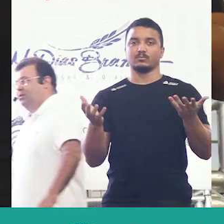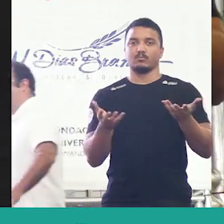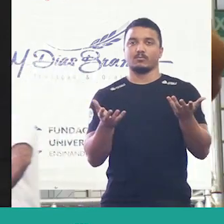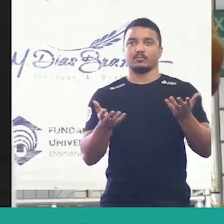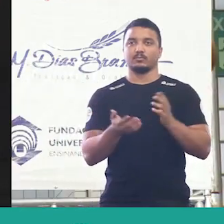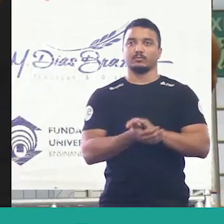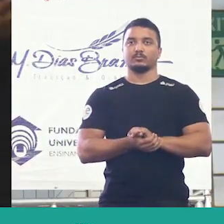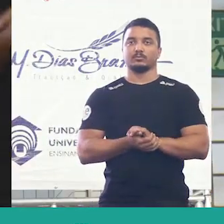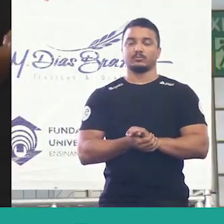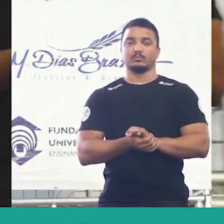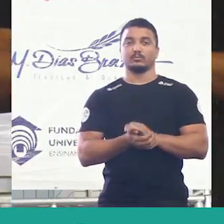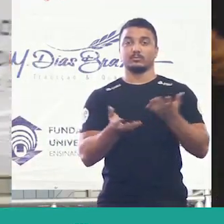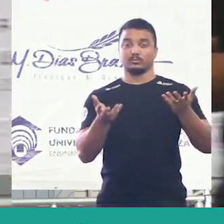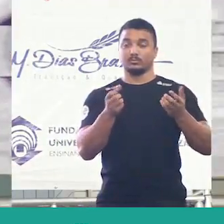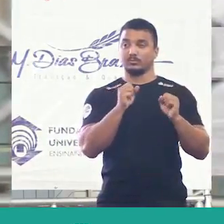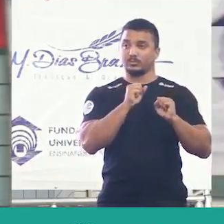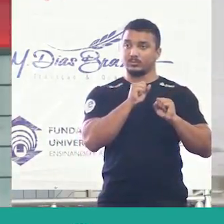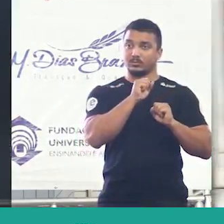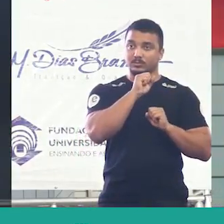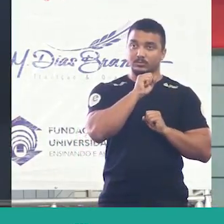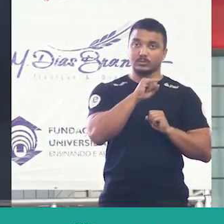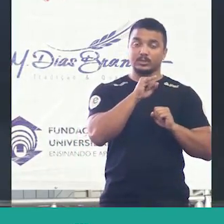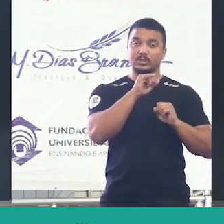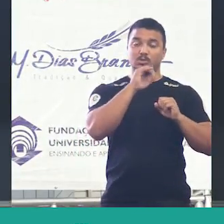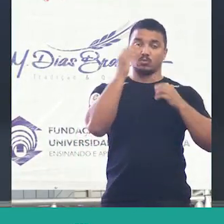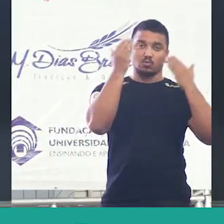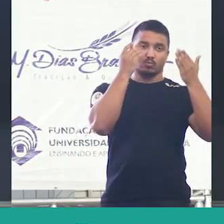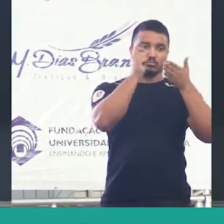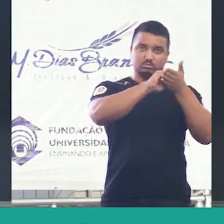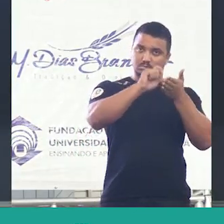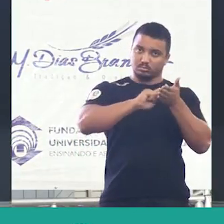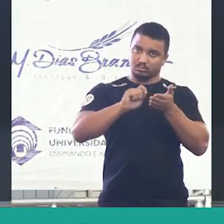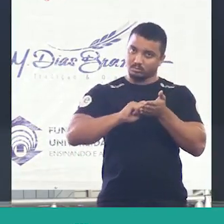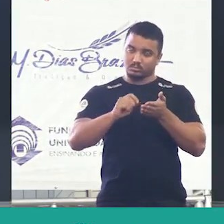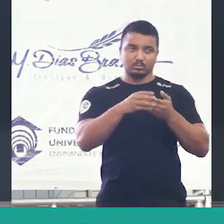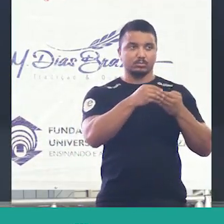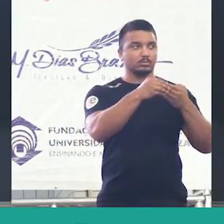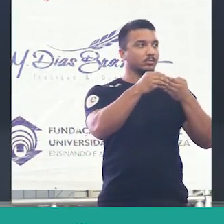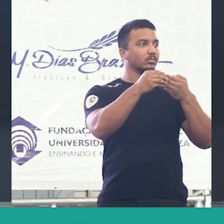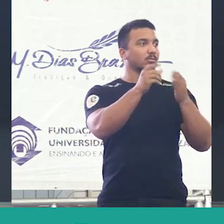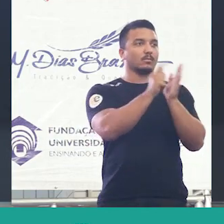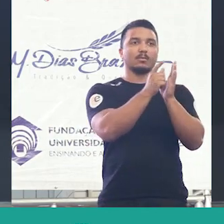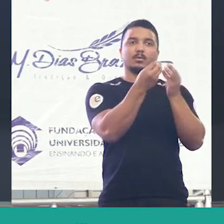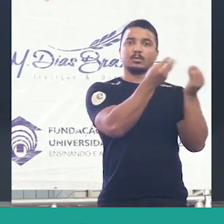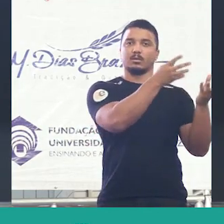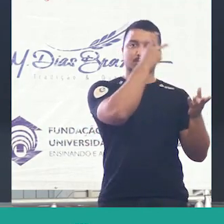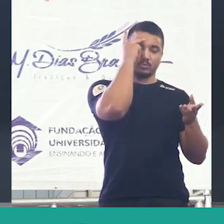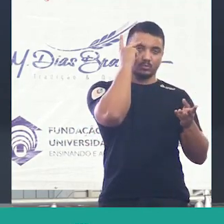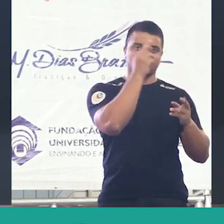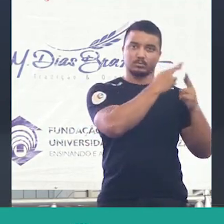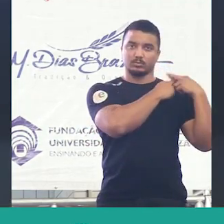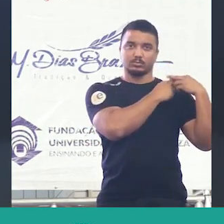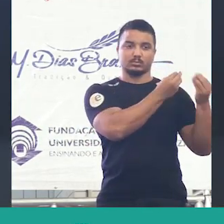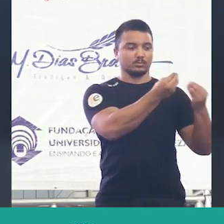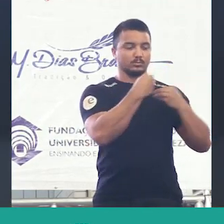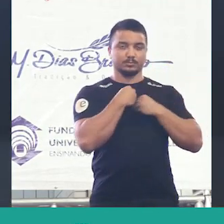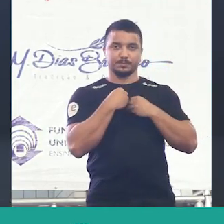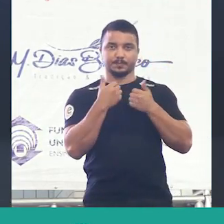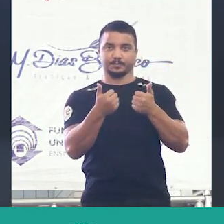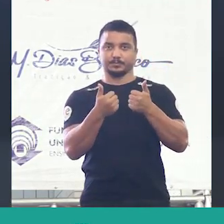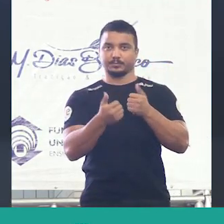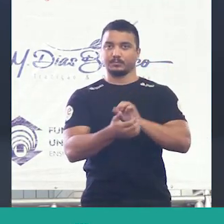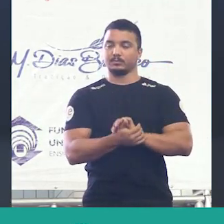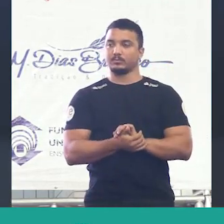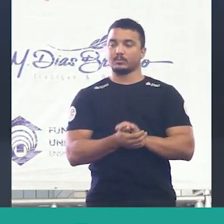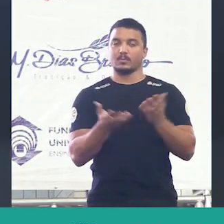Começando. Quem quiser dúvida, escreve. Peça para algum auxiliar que ele traz aqui para cima, tá bom, pessoal?